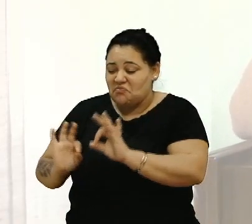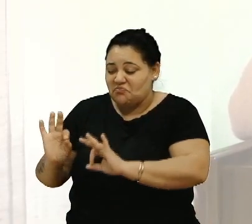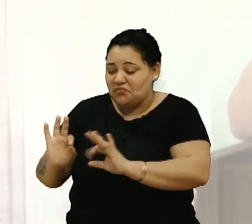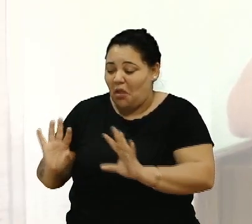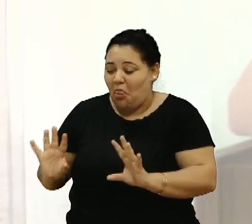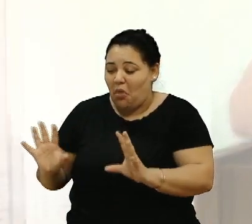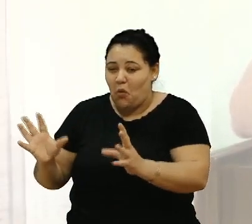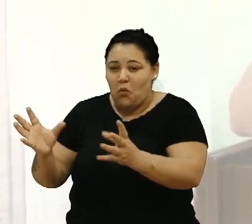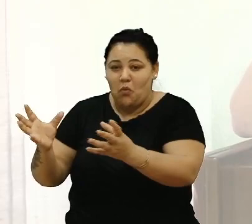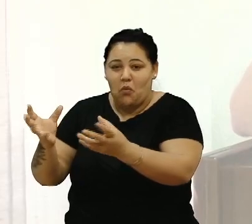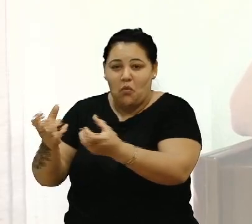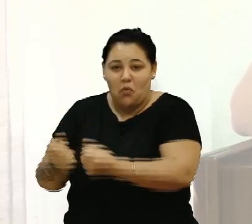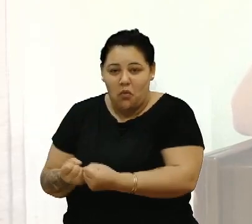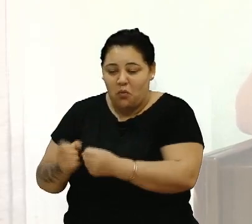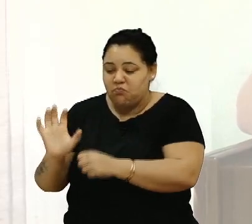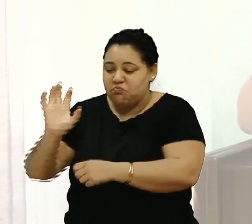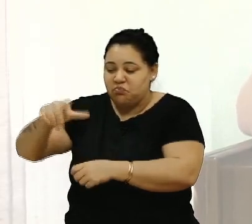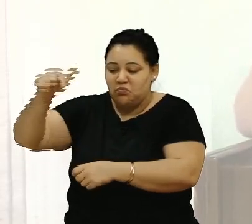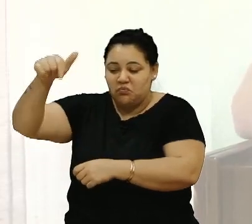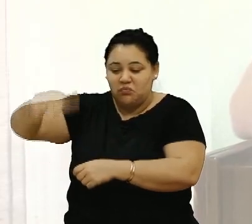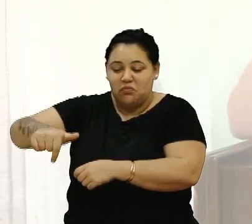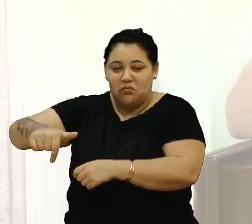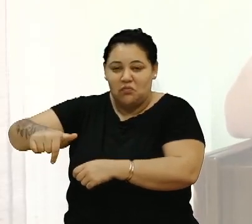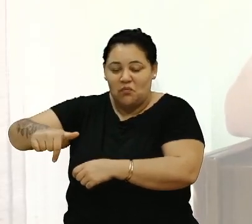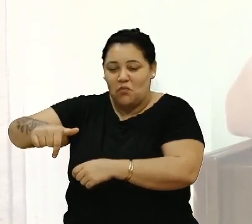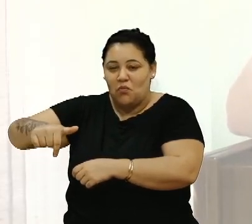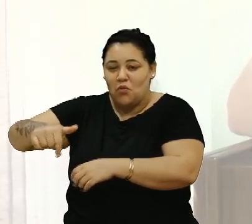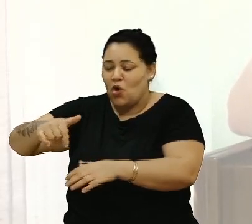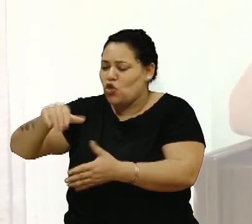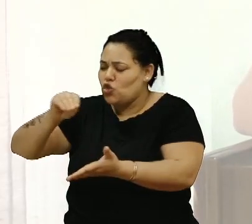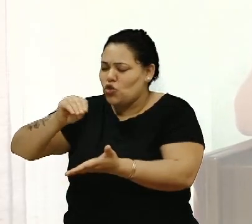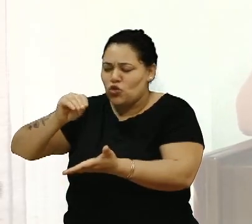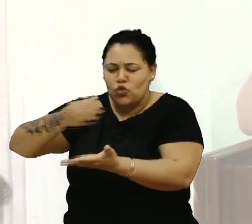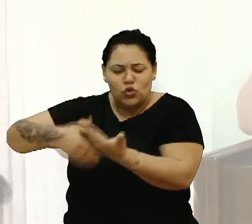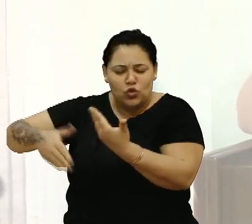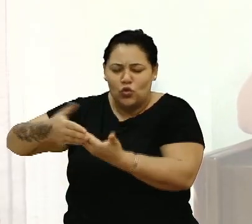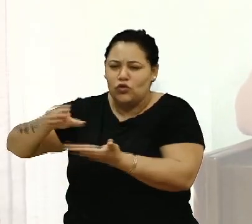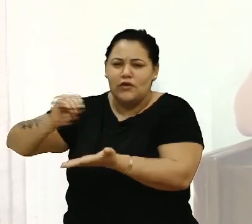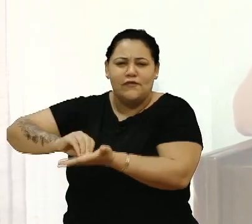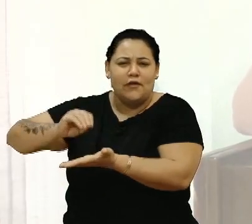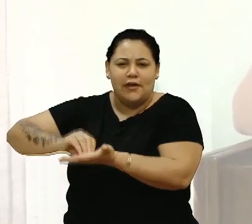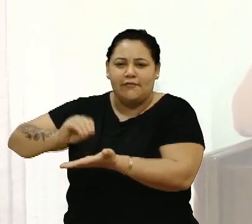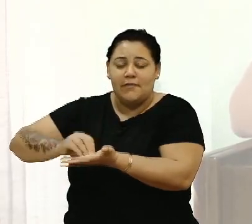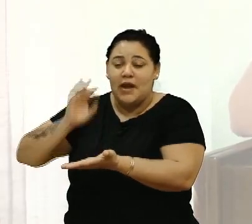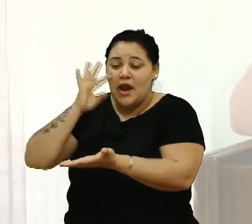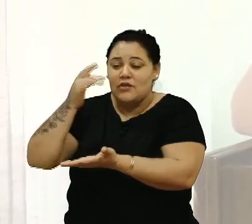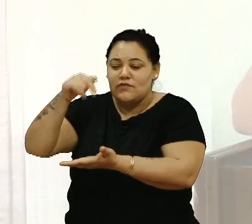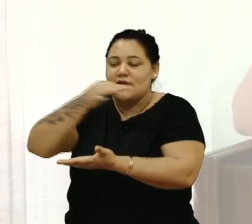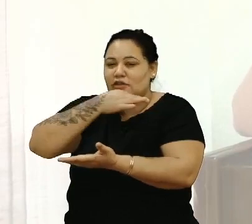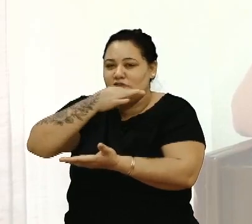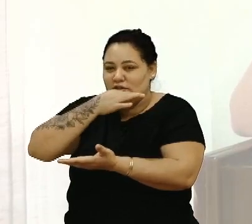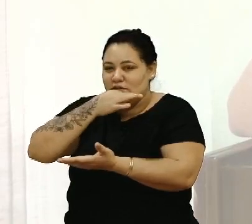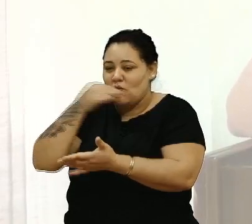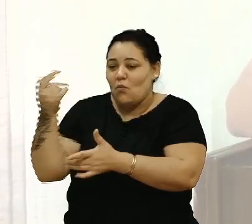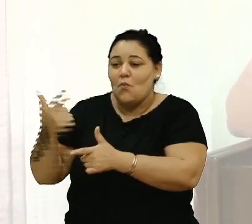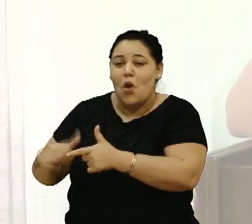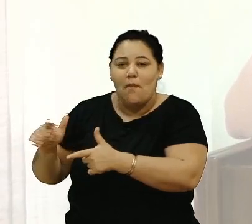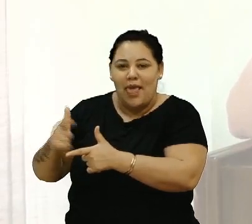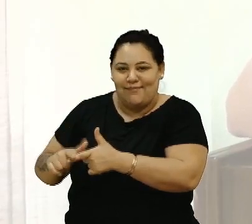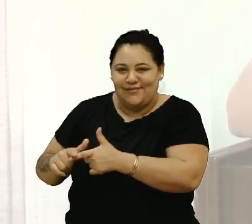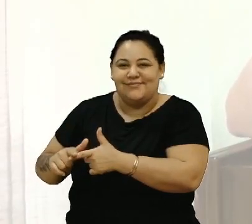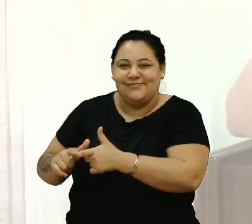neonatal e a unidade materno-infantil. Era o dinheiro que faltava para resolver em Caxias o problema que